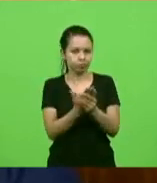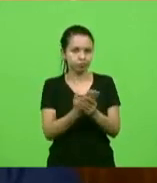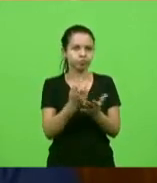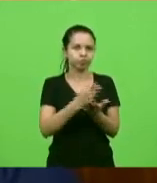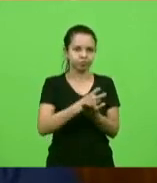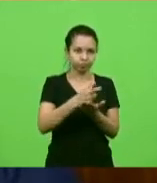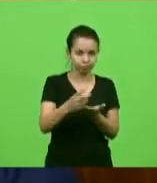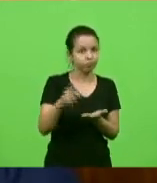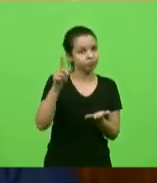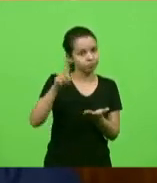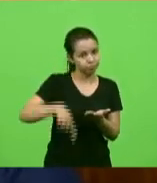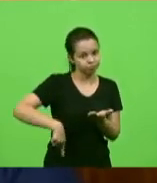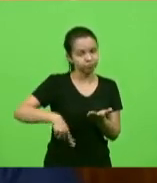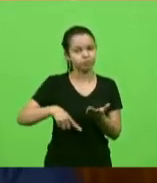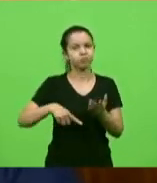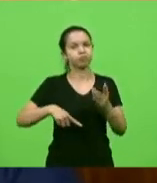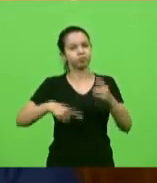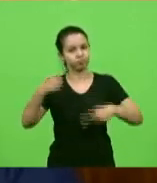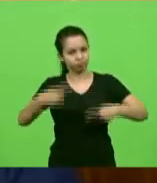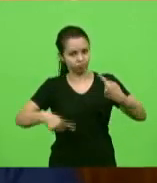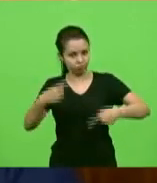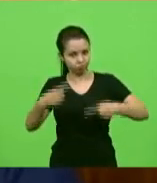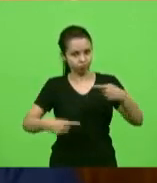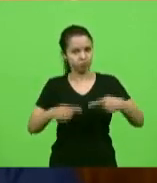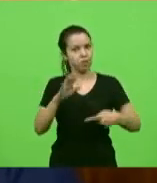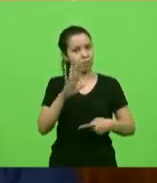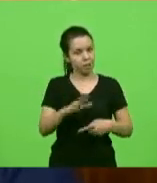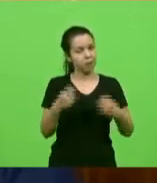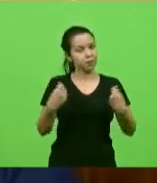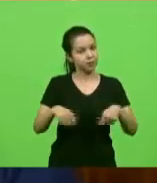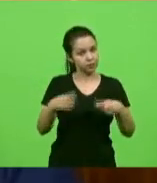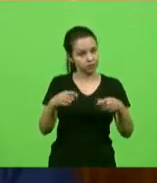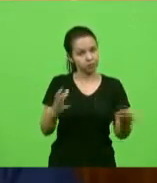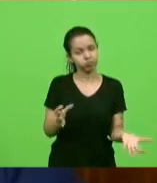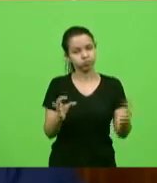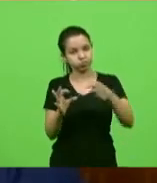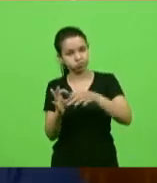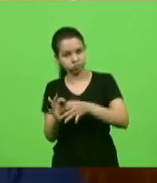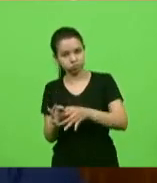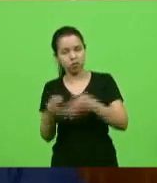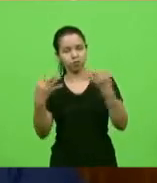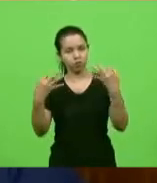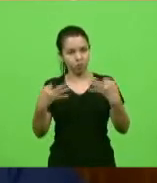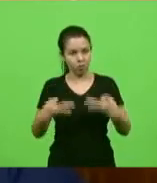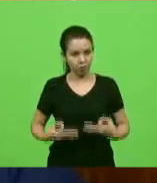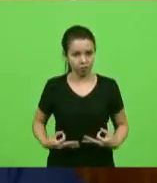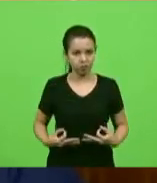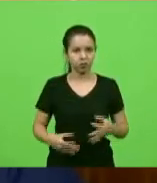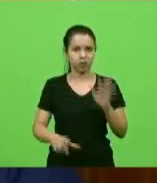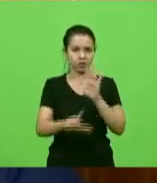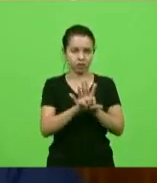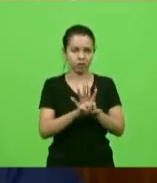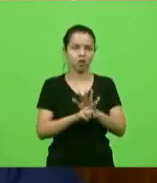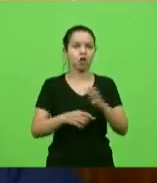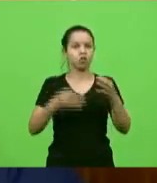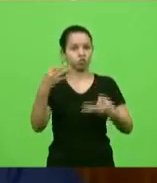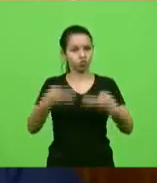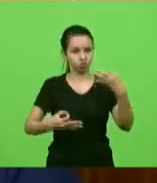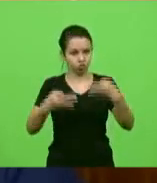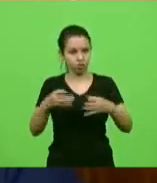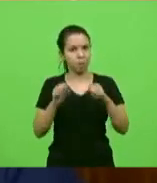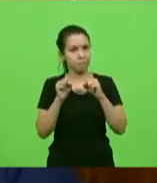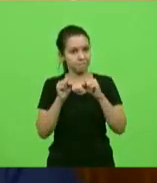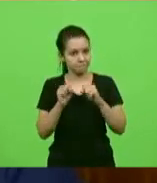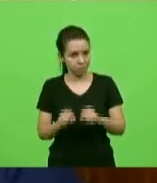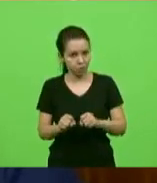é um ato político. Porém, ele precisa se amparar na formalidade e na legalidade jurídica para que